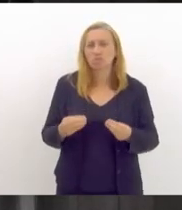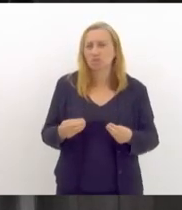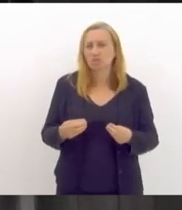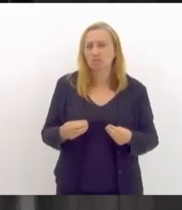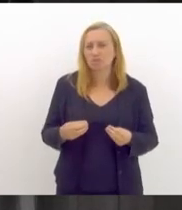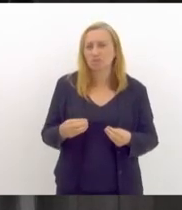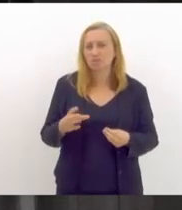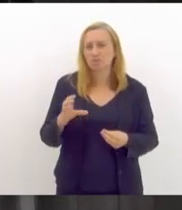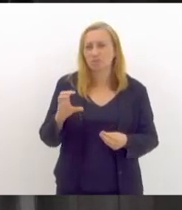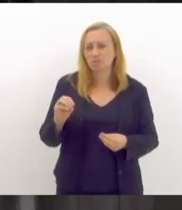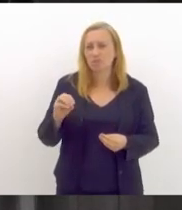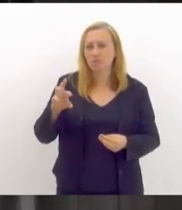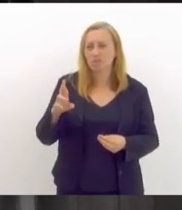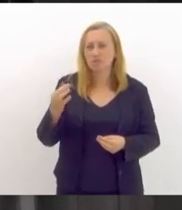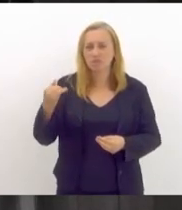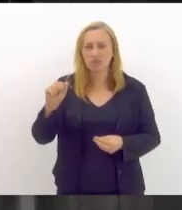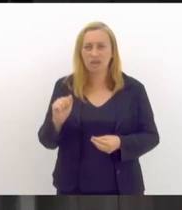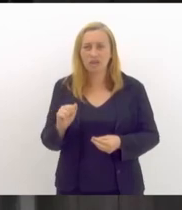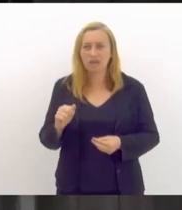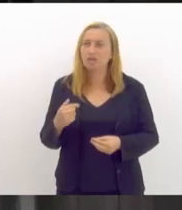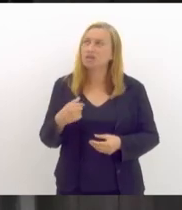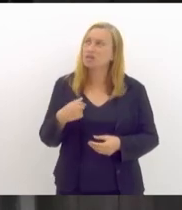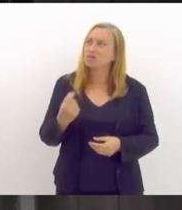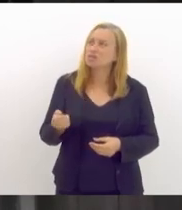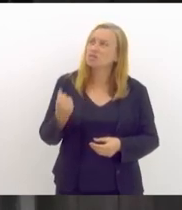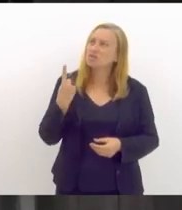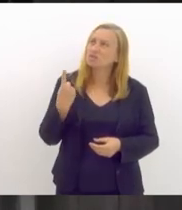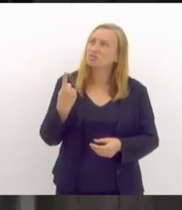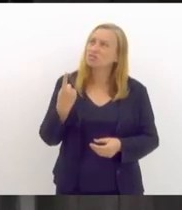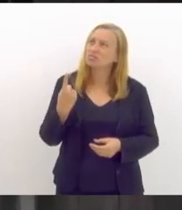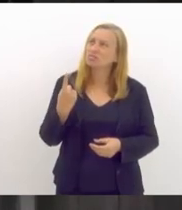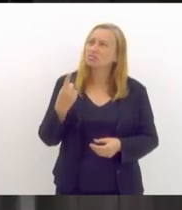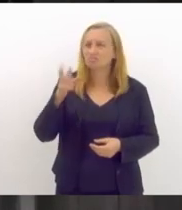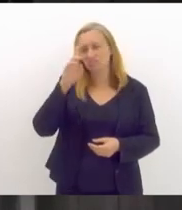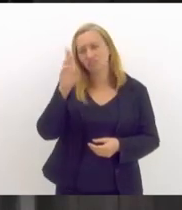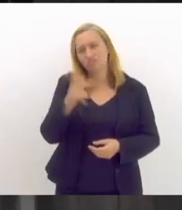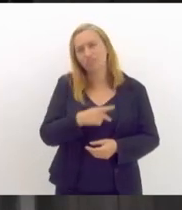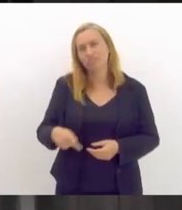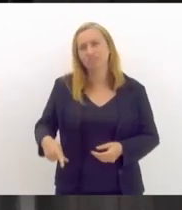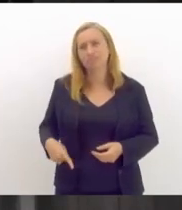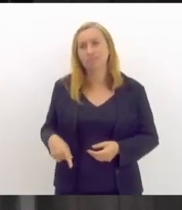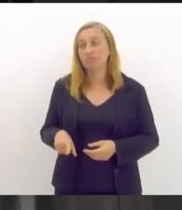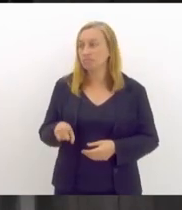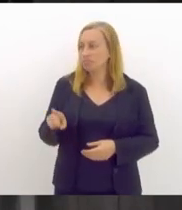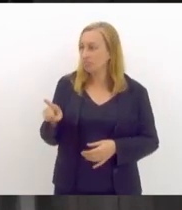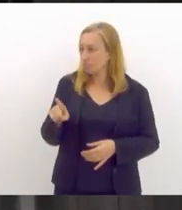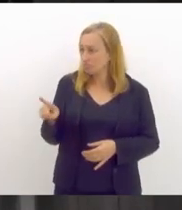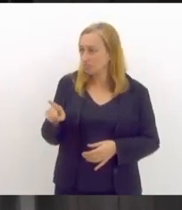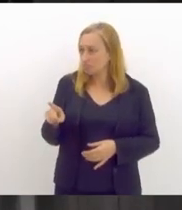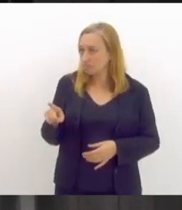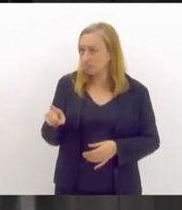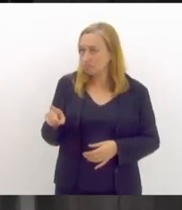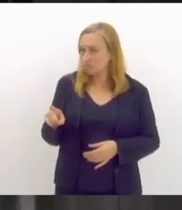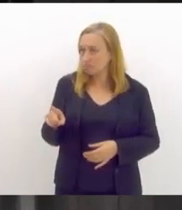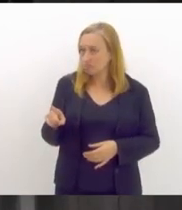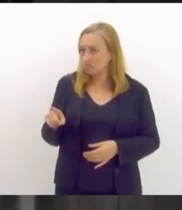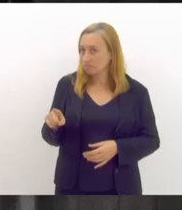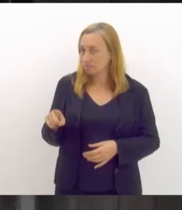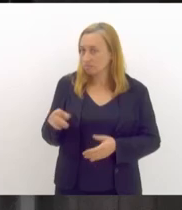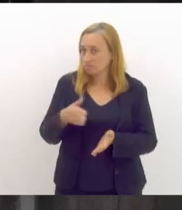uma coisa que me traz uma estranha muito grande senhor presidente que eles não emitem nota